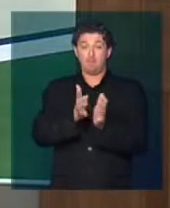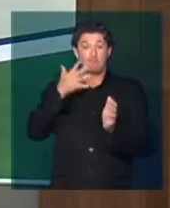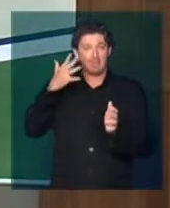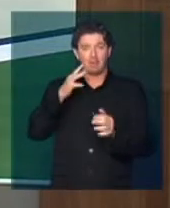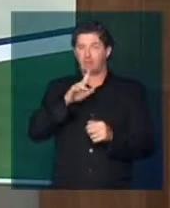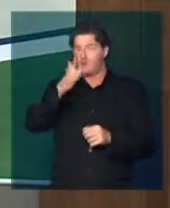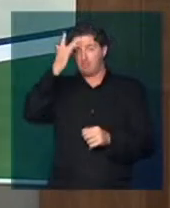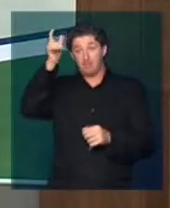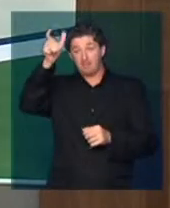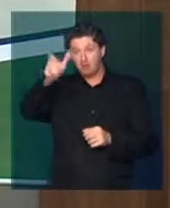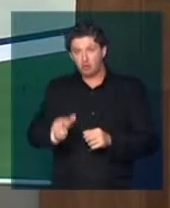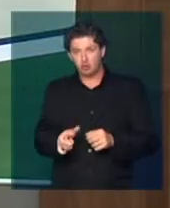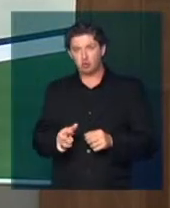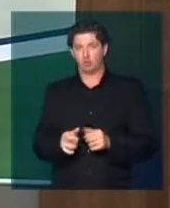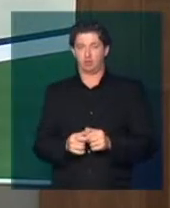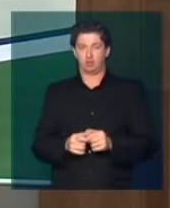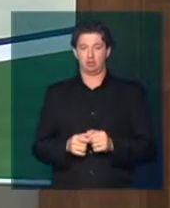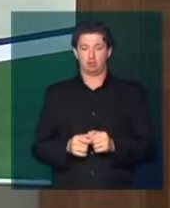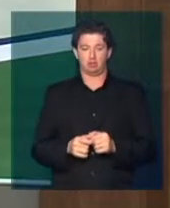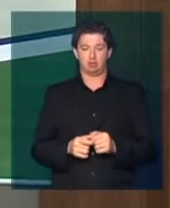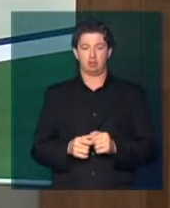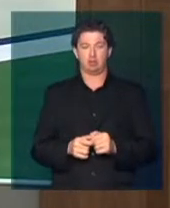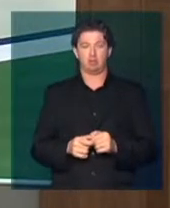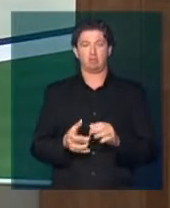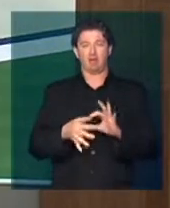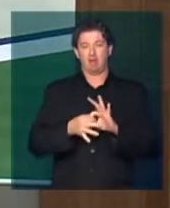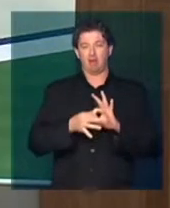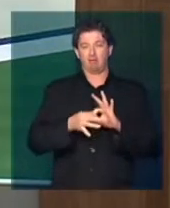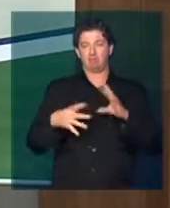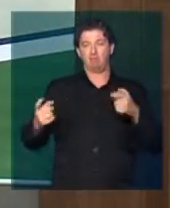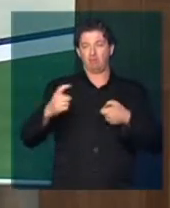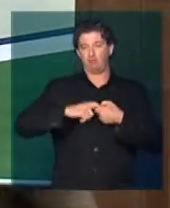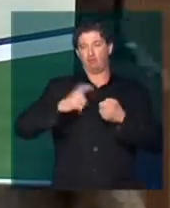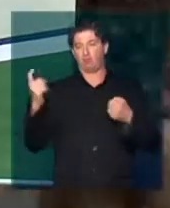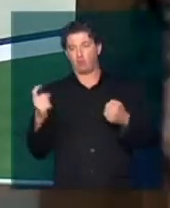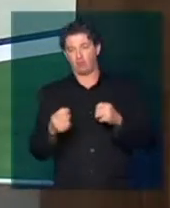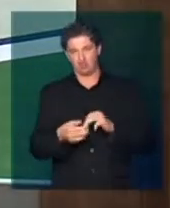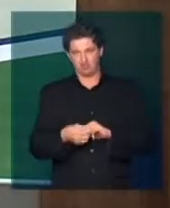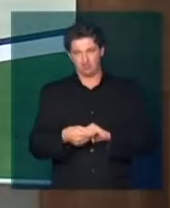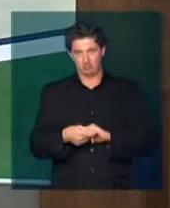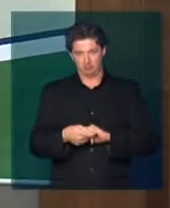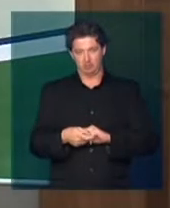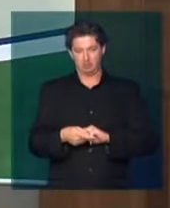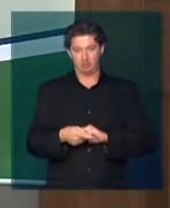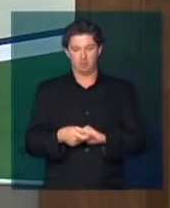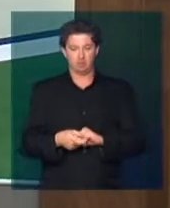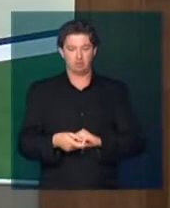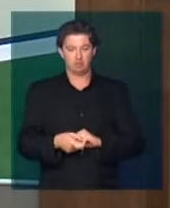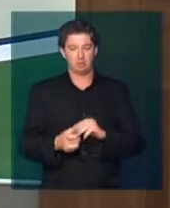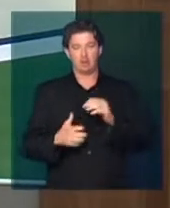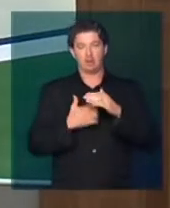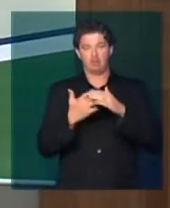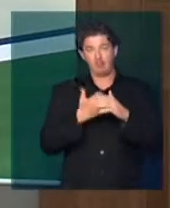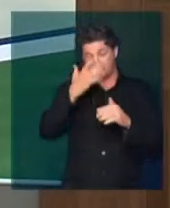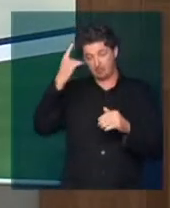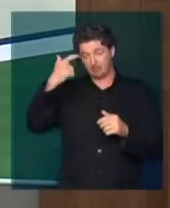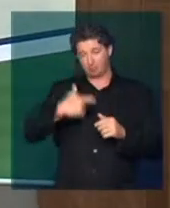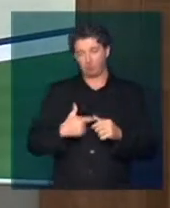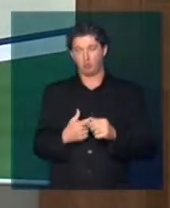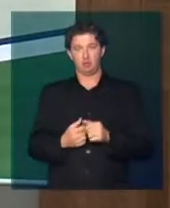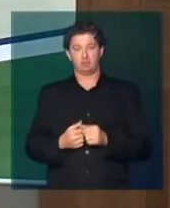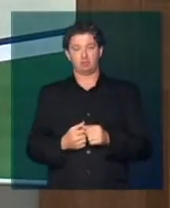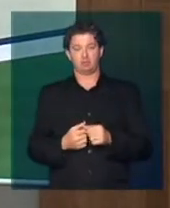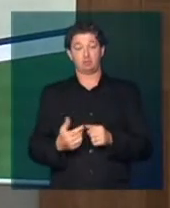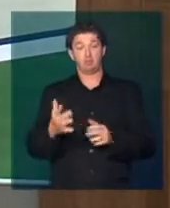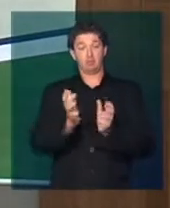e não para candidatos, para tirar esse elo, essa vinculação, esse link entre a empresa e o candidato.